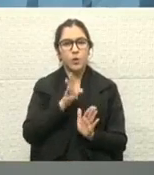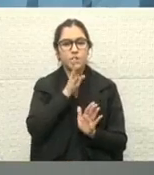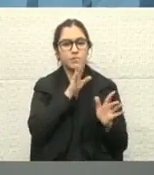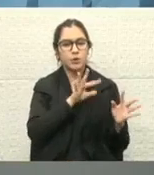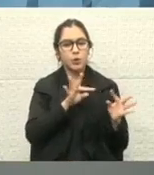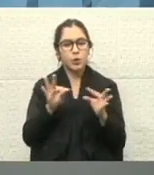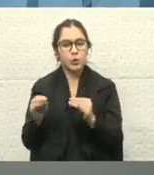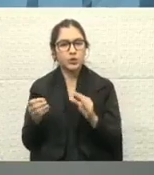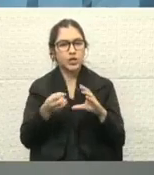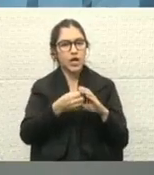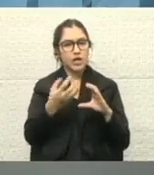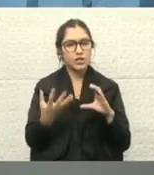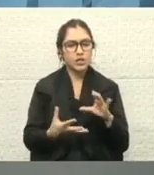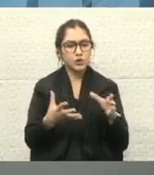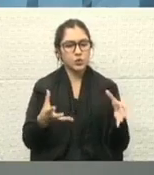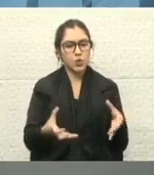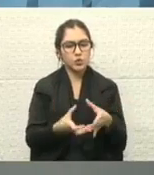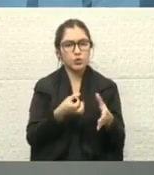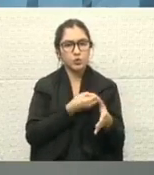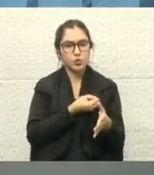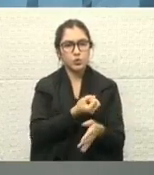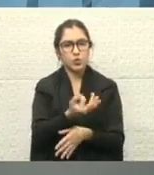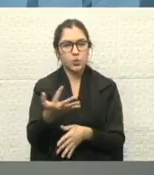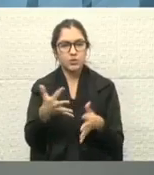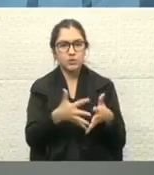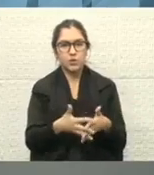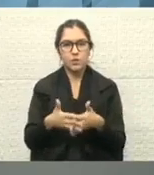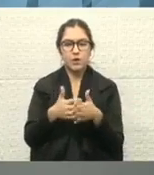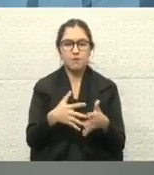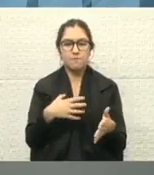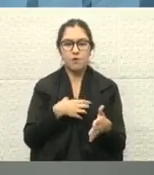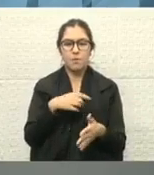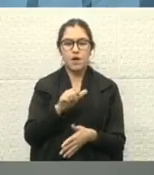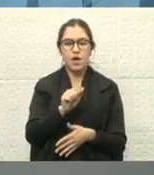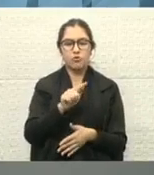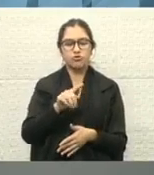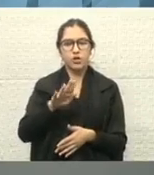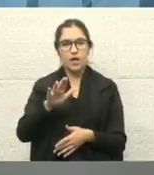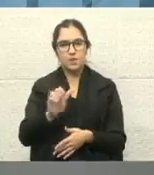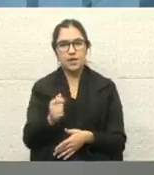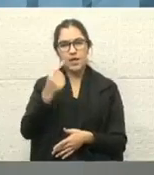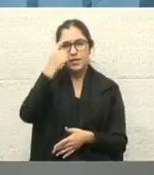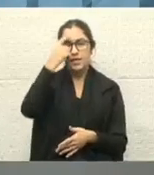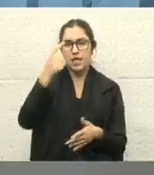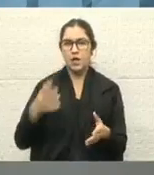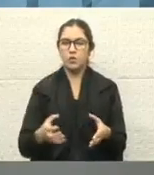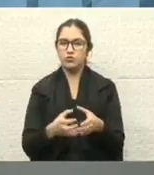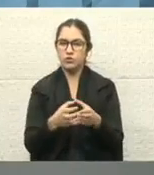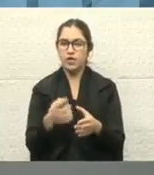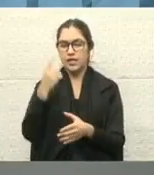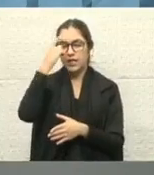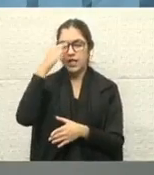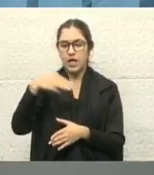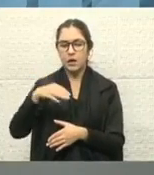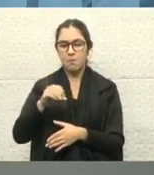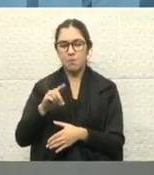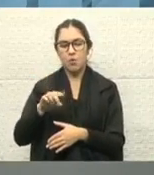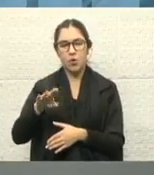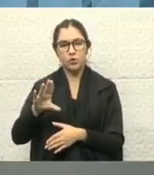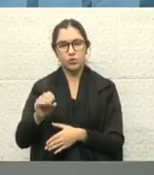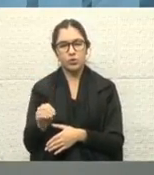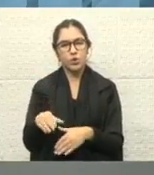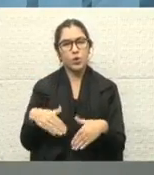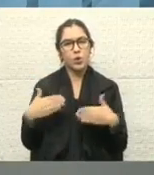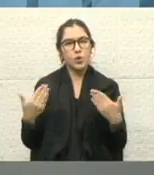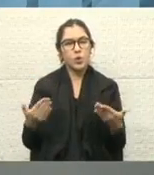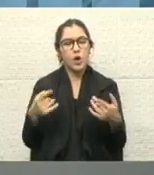essas características do conjunto de números complexos, a forma algébrica, a ideia do conjugado, a ideia do módulo,